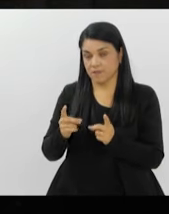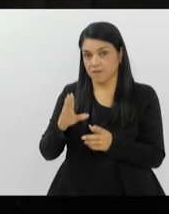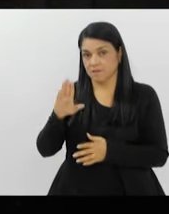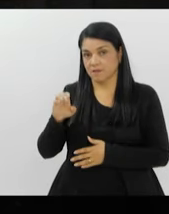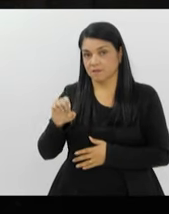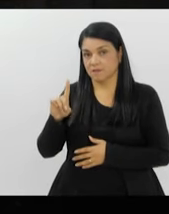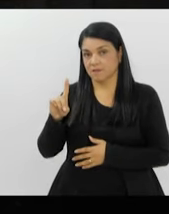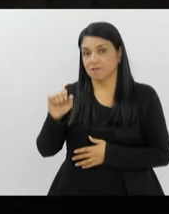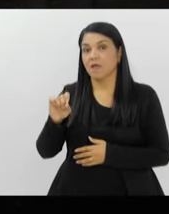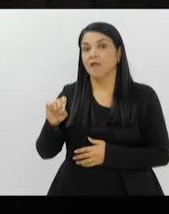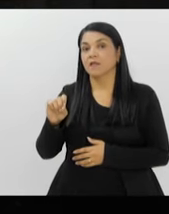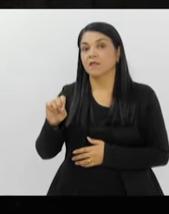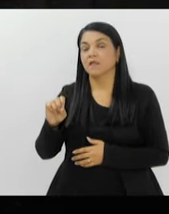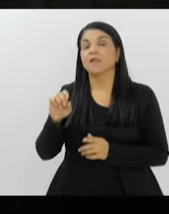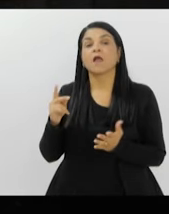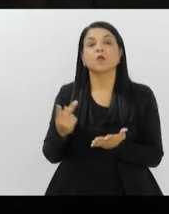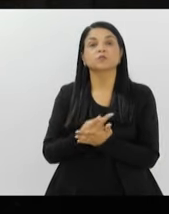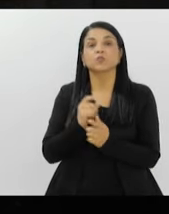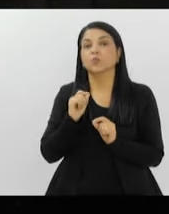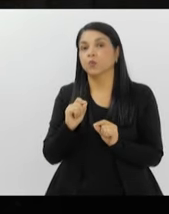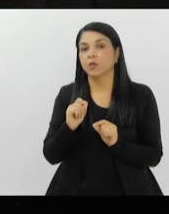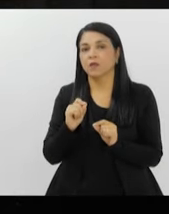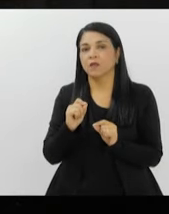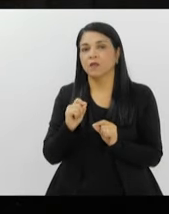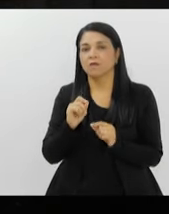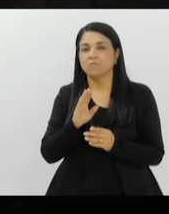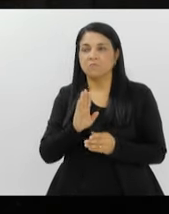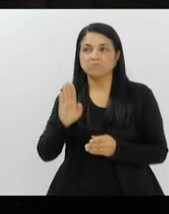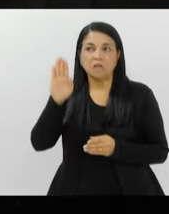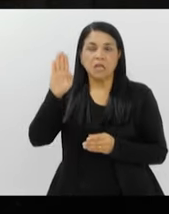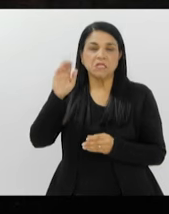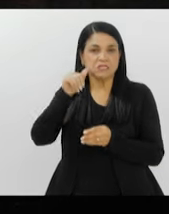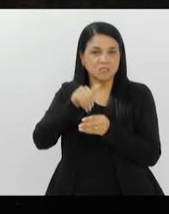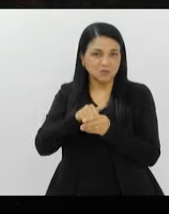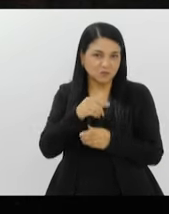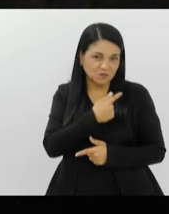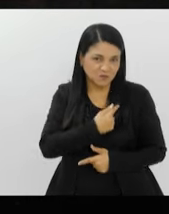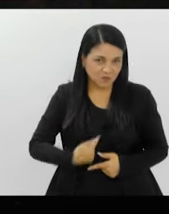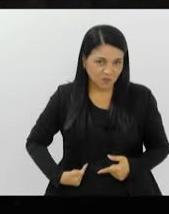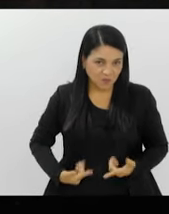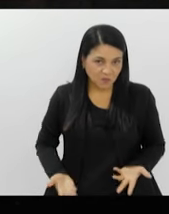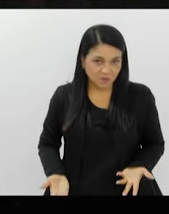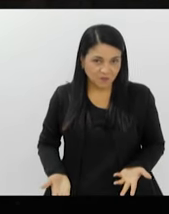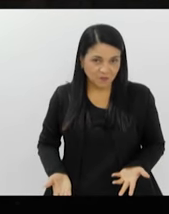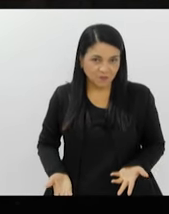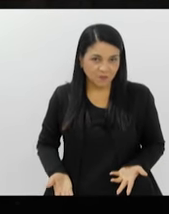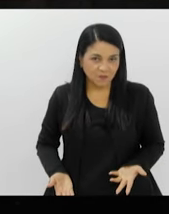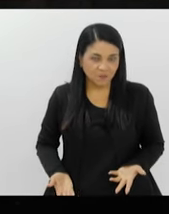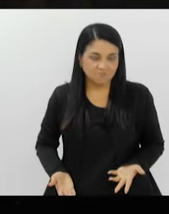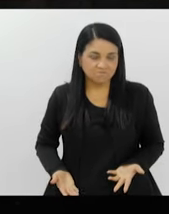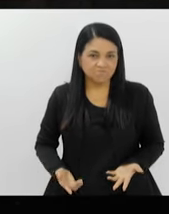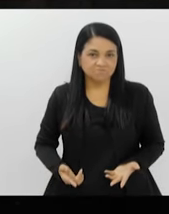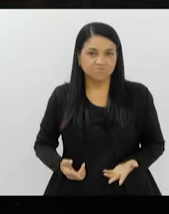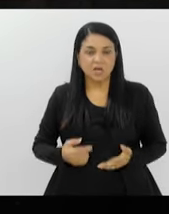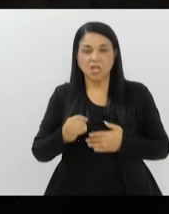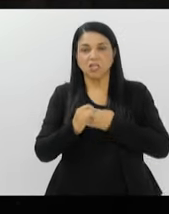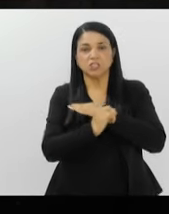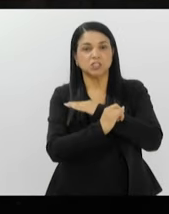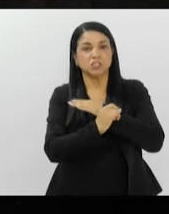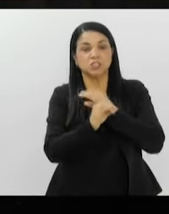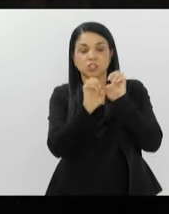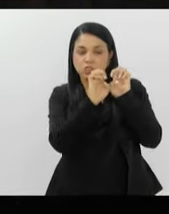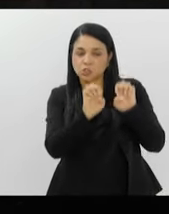que que aconteceu serviu para reeleger o governador mas não serviu para estruturar o